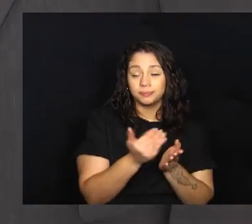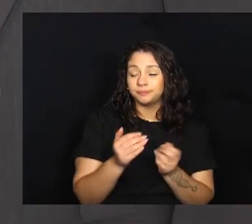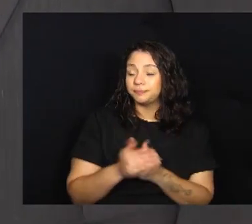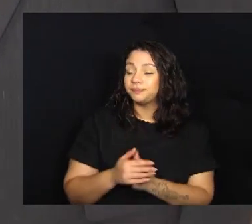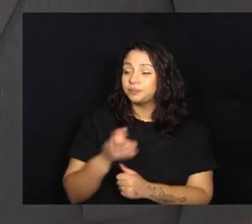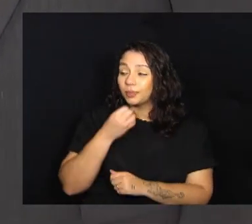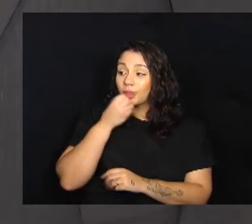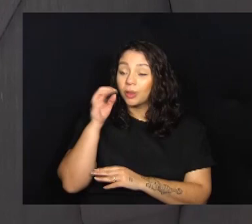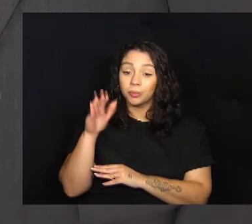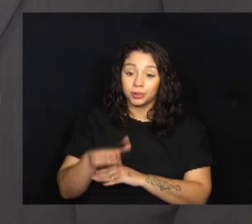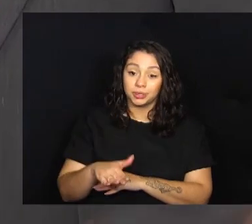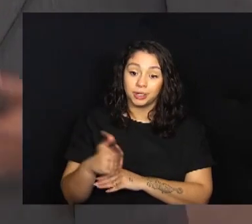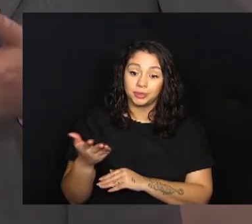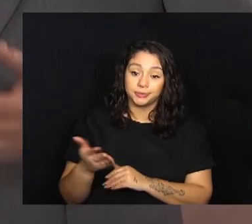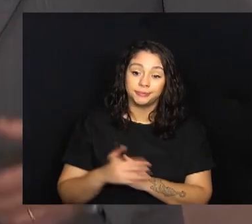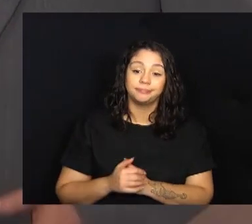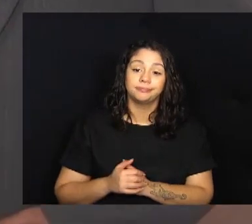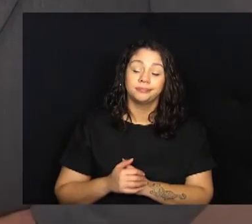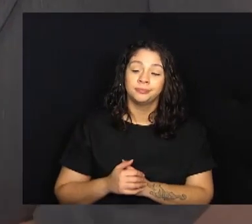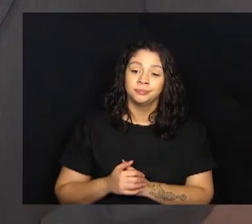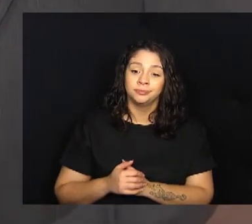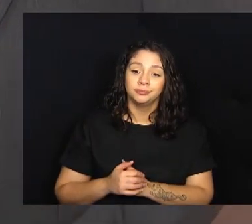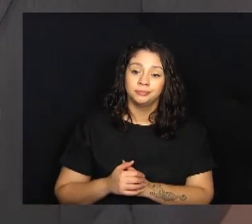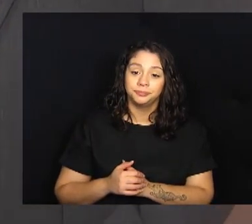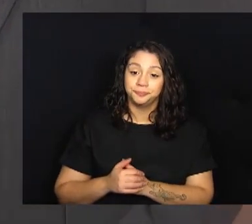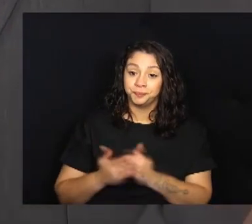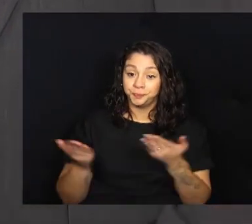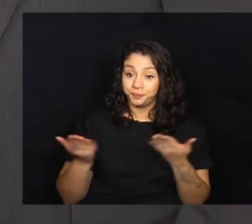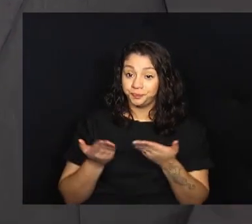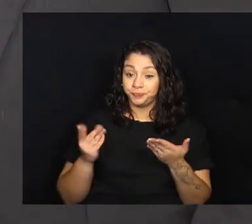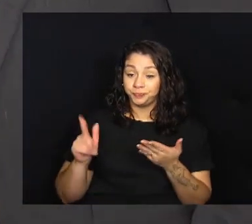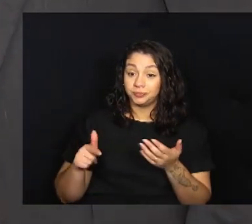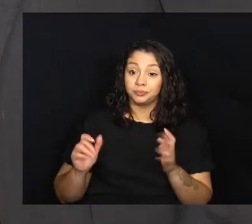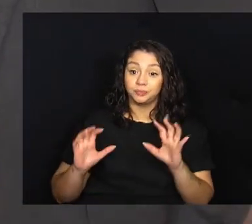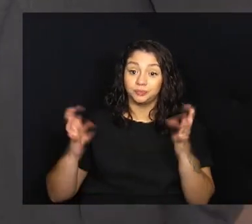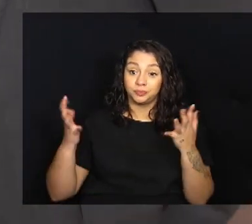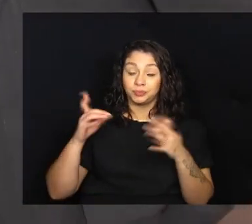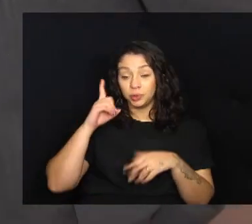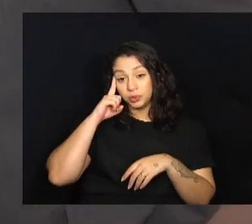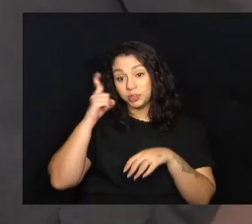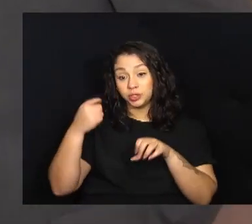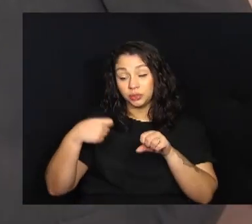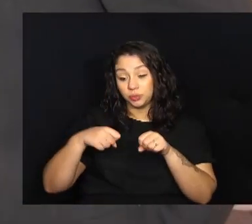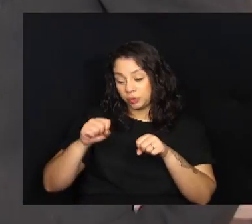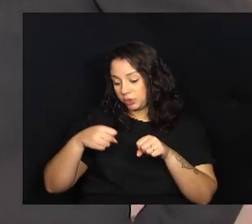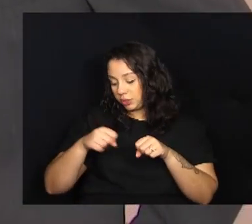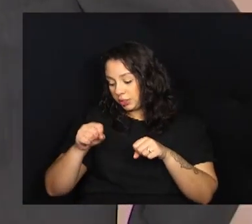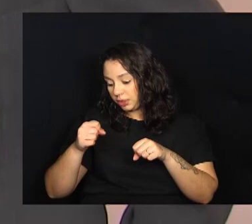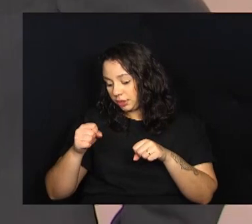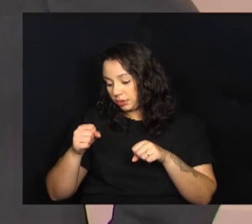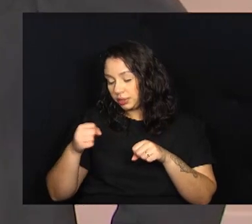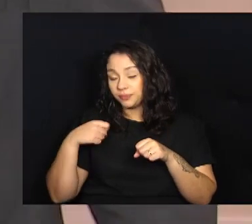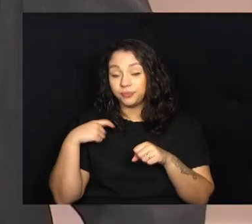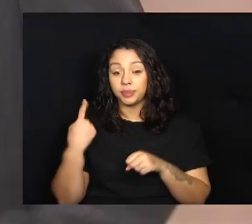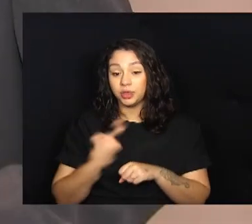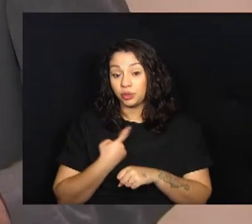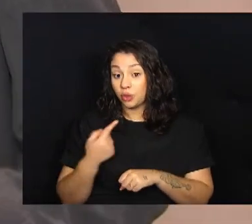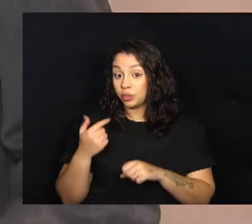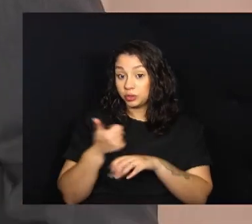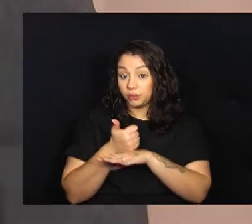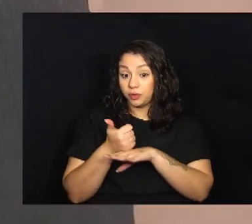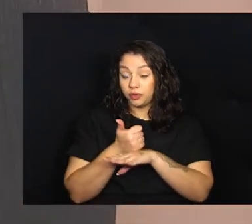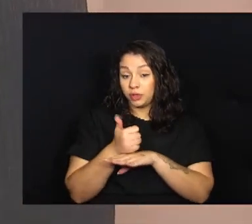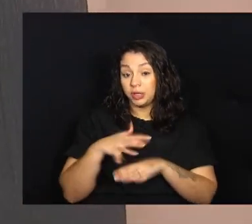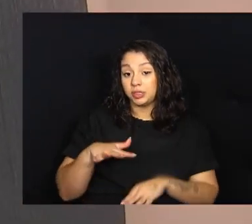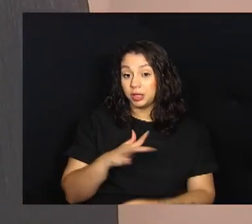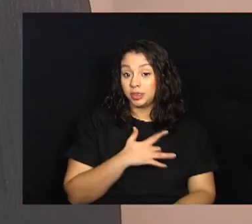Boa tarde. Hoje era para se comemorar o Dia do Motociclista, né? E nós, profissionais da área de saúde, não temos